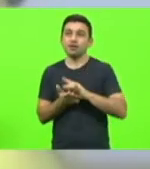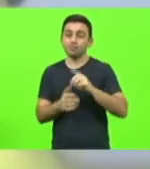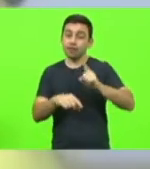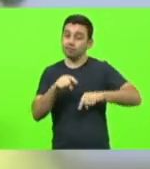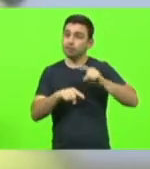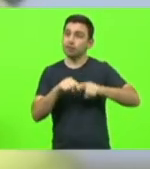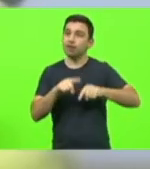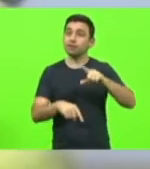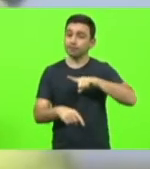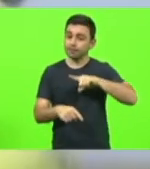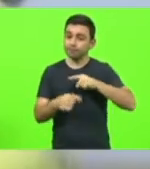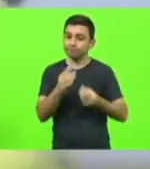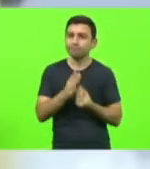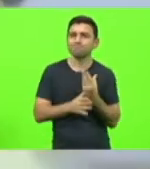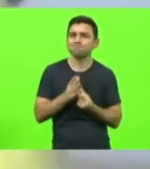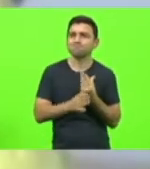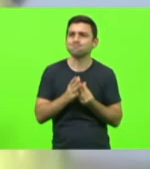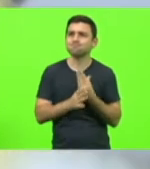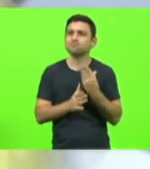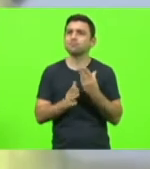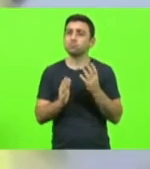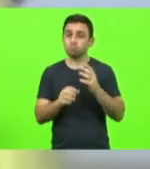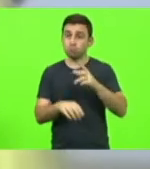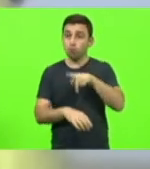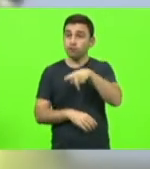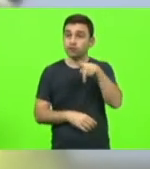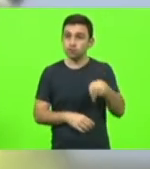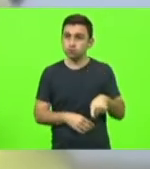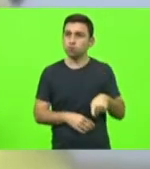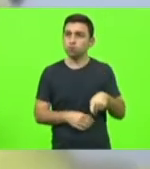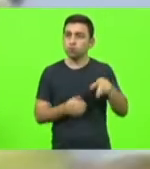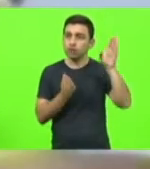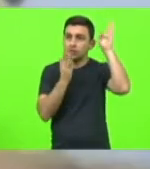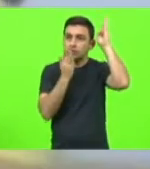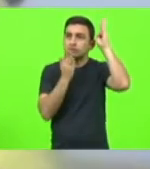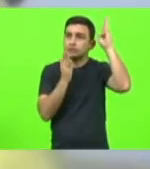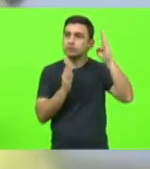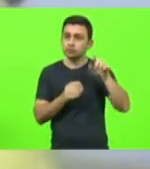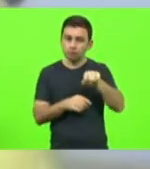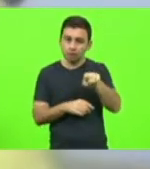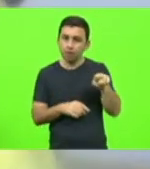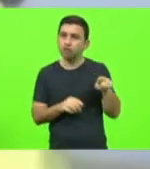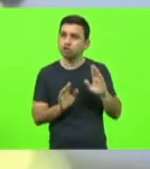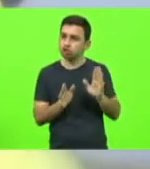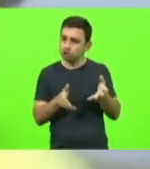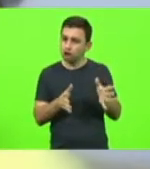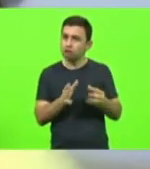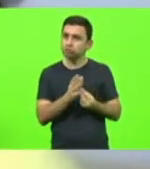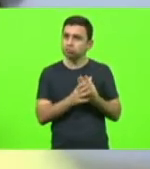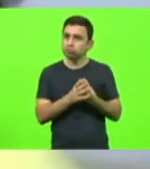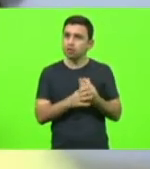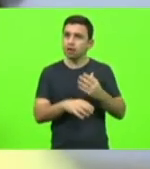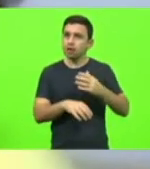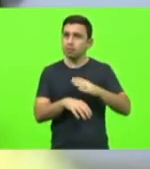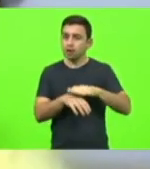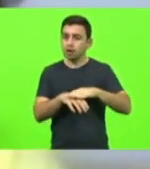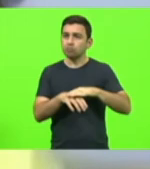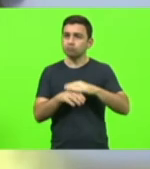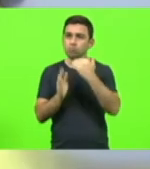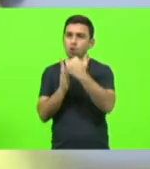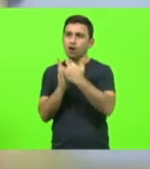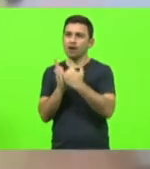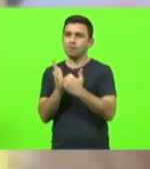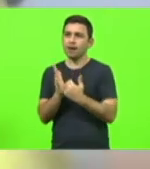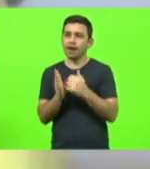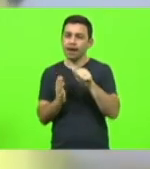são produzidos, né, pelos professores indígenas através da ação Saberes Indígenas na